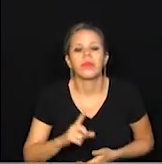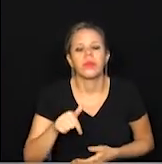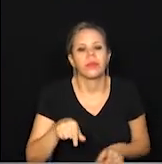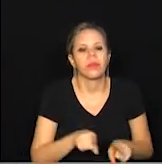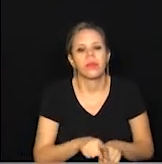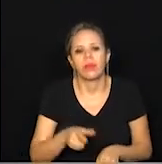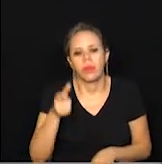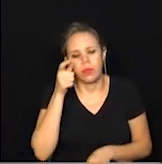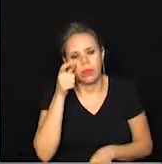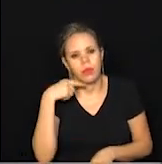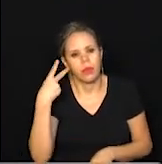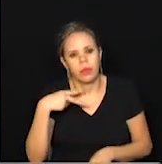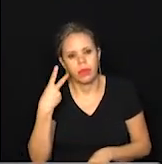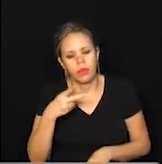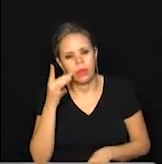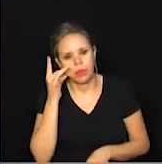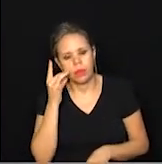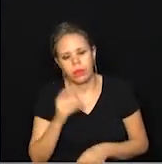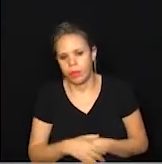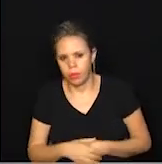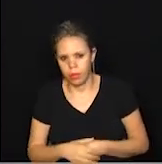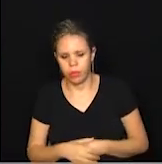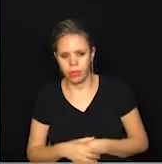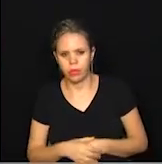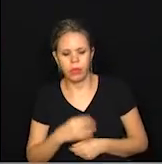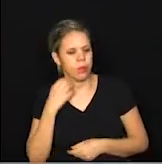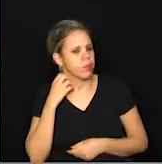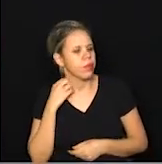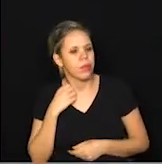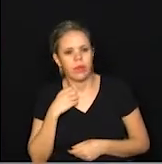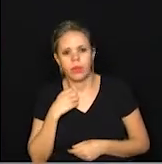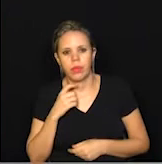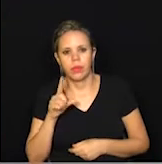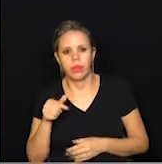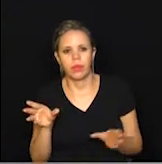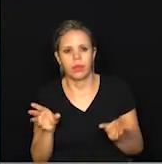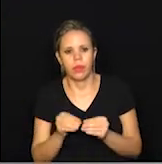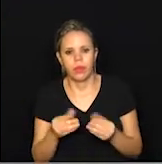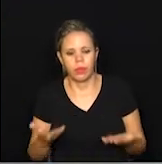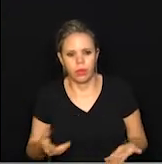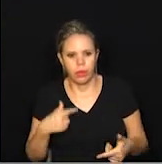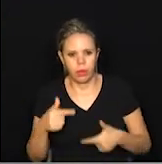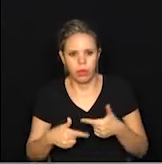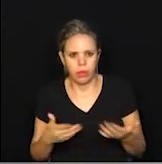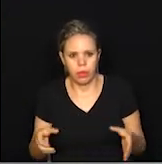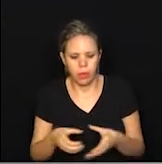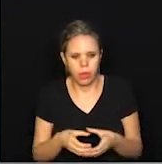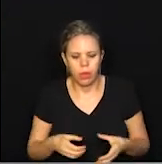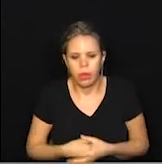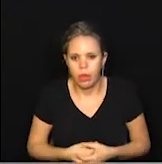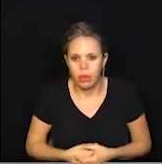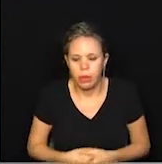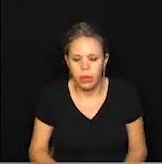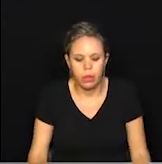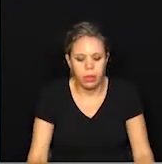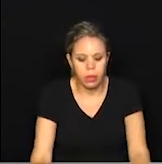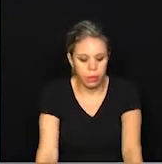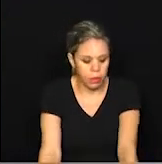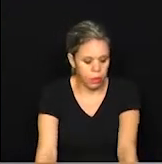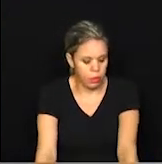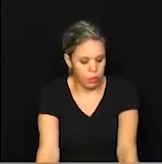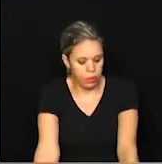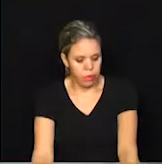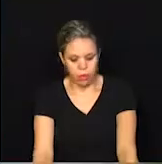vamos ouvir também os vereadores presentes e verificar depois a conclusão aqui dos trabalhos da comissão. Paulo.